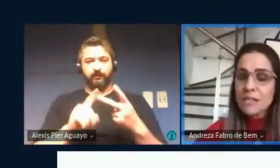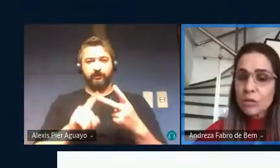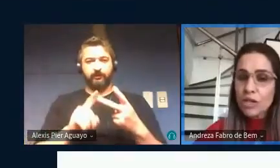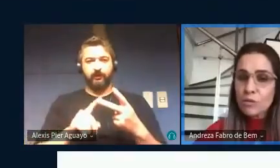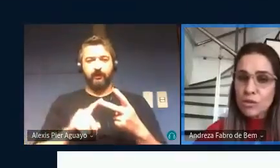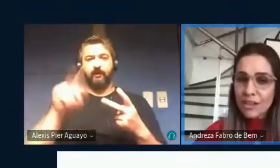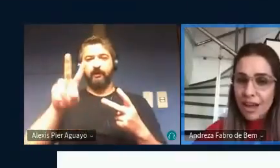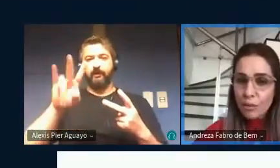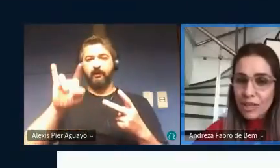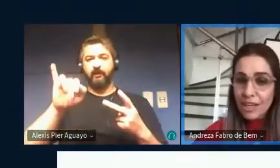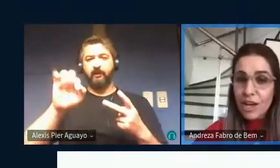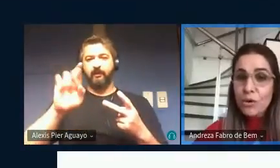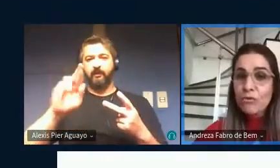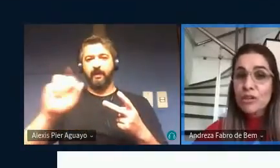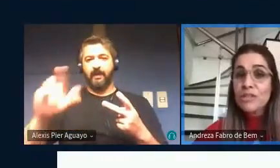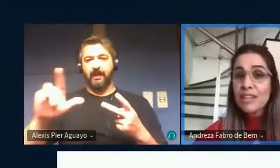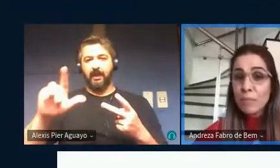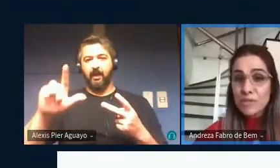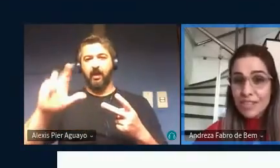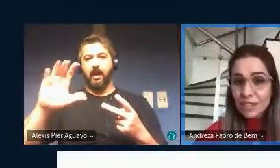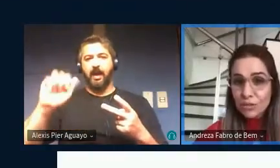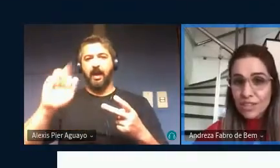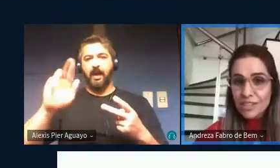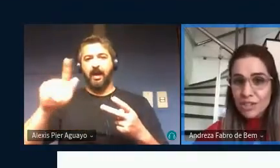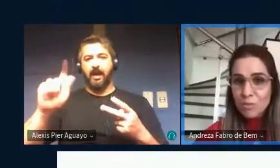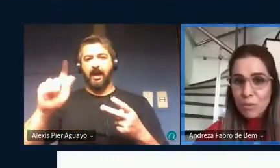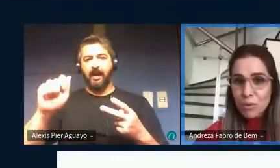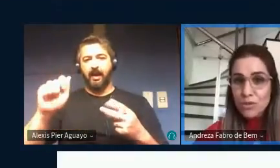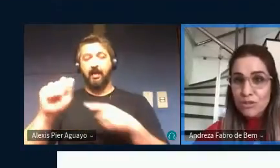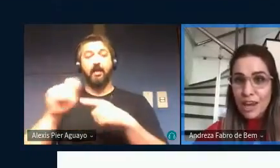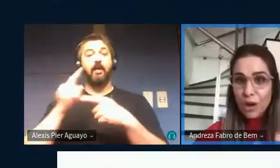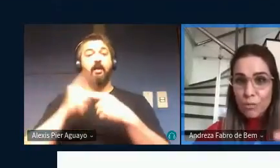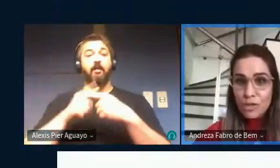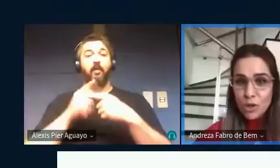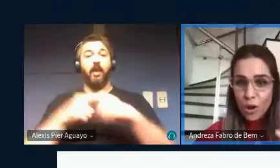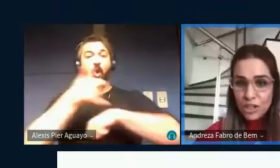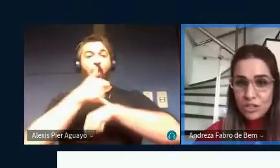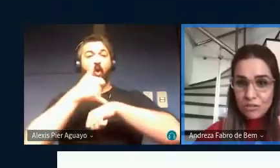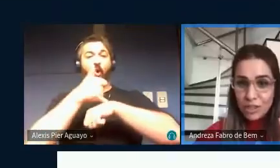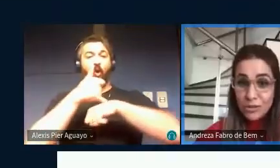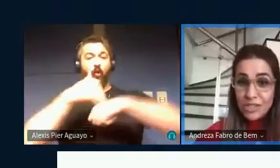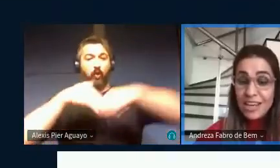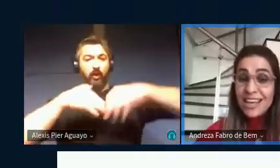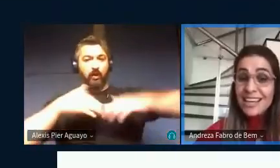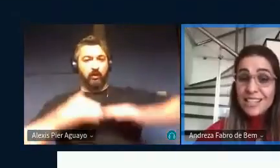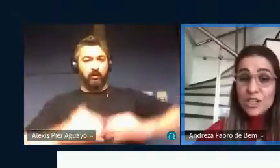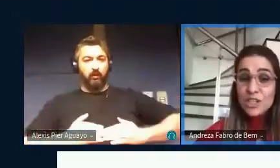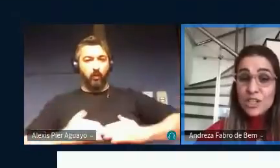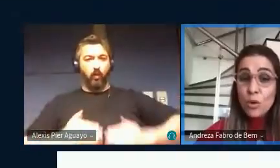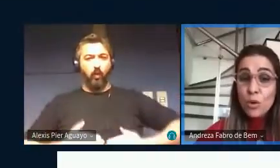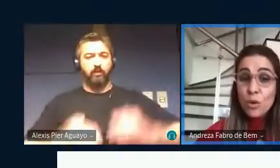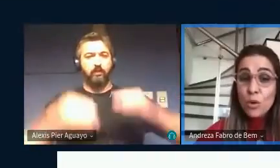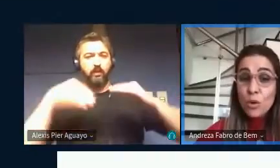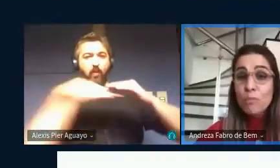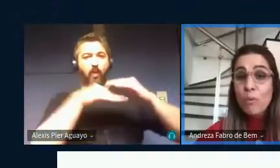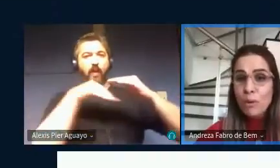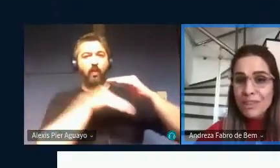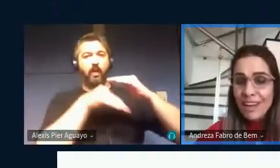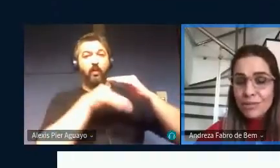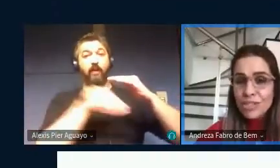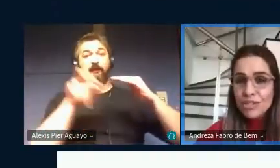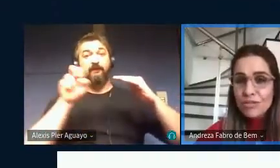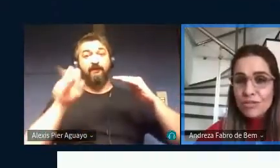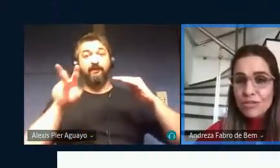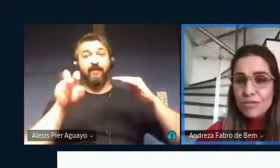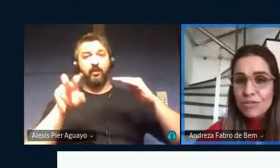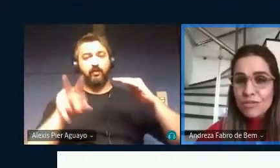Alguns pesquisadores mostraram que o vírus se deposita no tecido adiposo e fica lá como estoque de vírus. E existe um comprometimento pulmonar